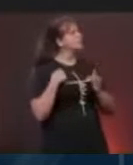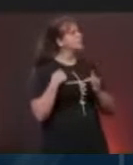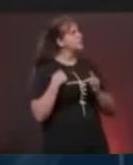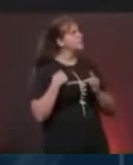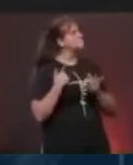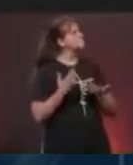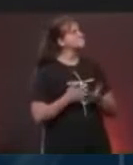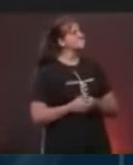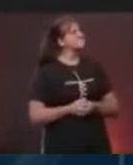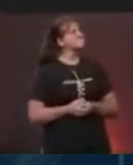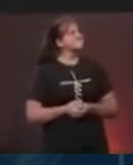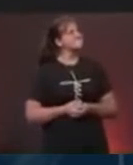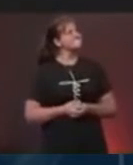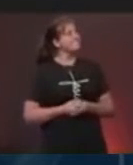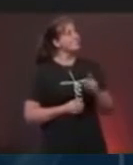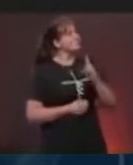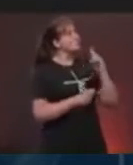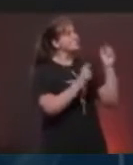ganhava? É, na verdade.